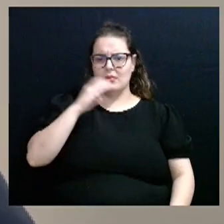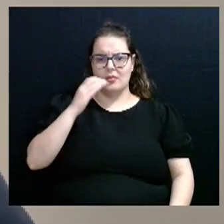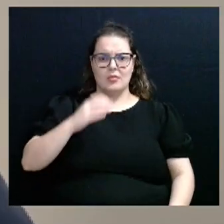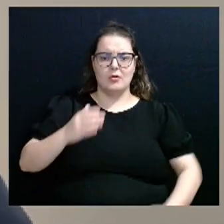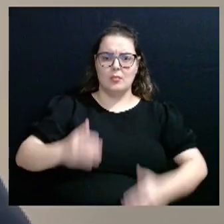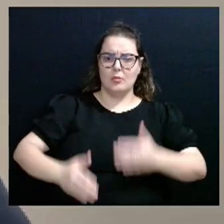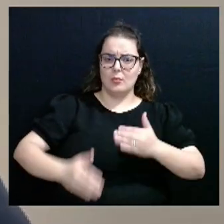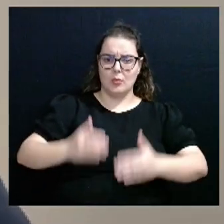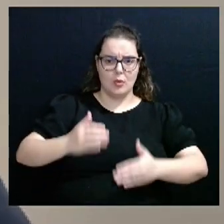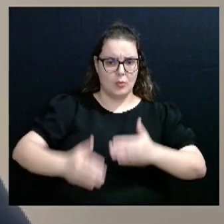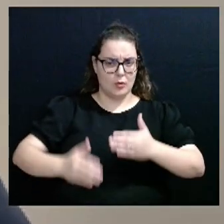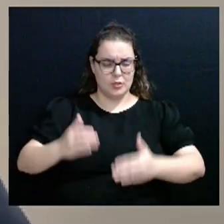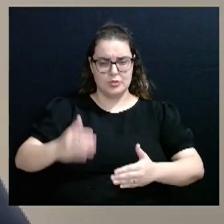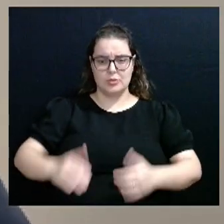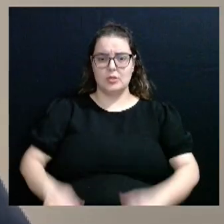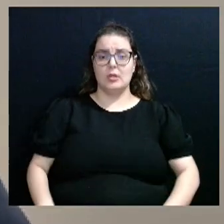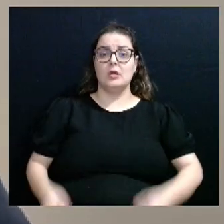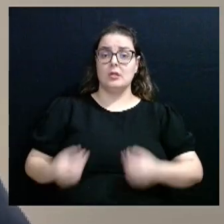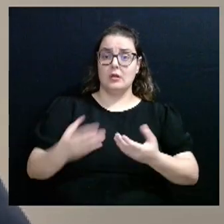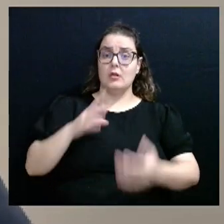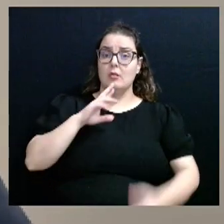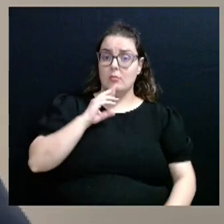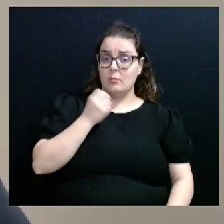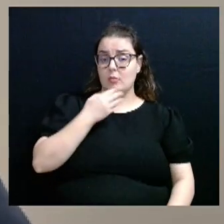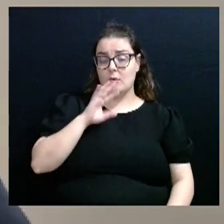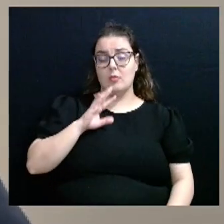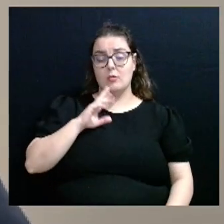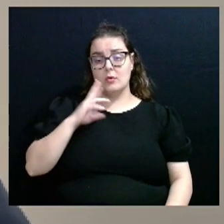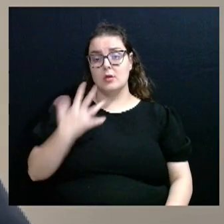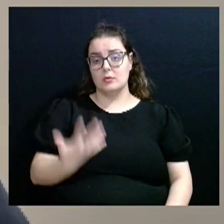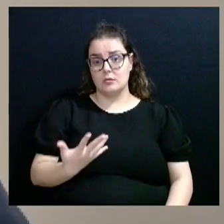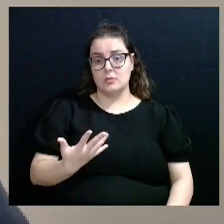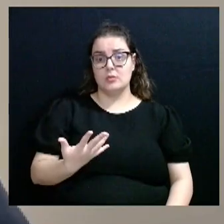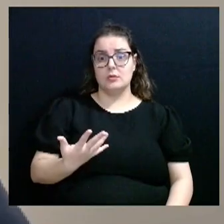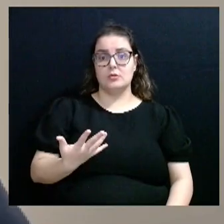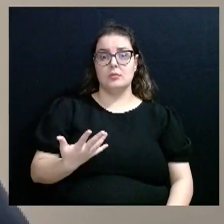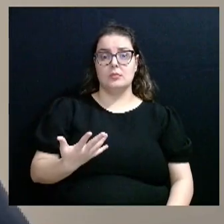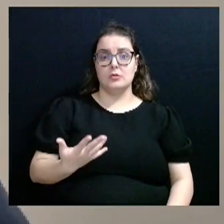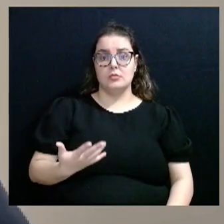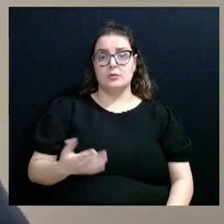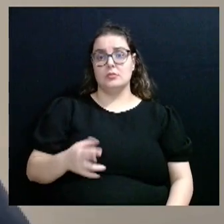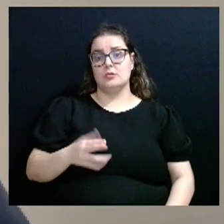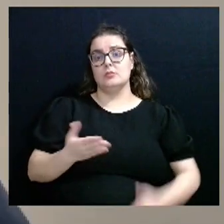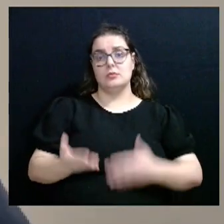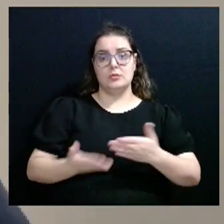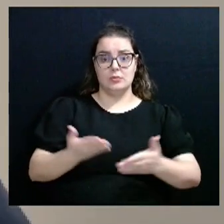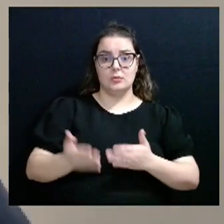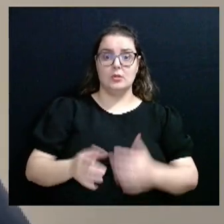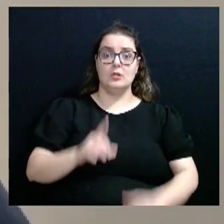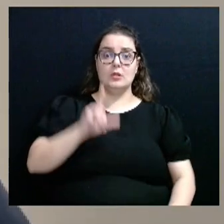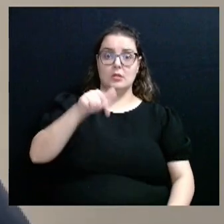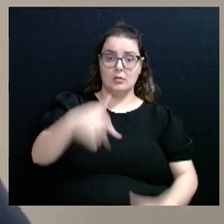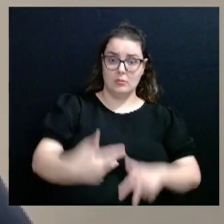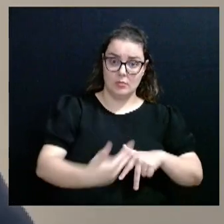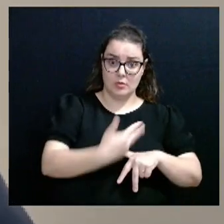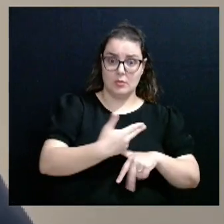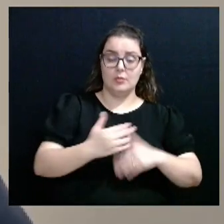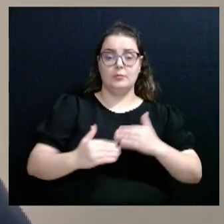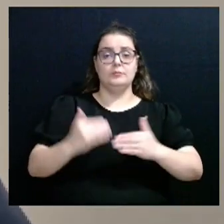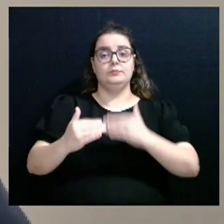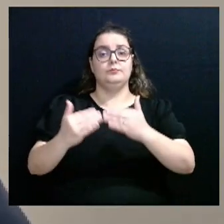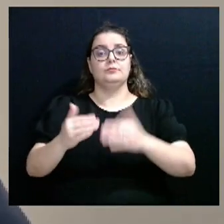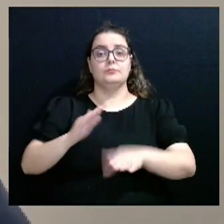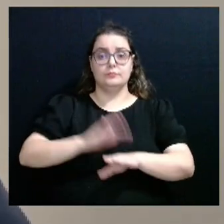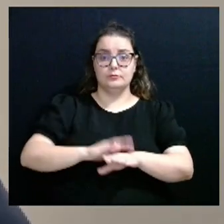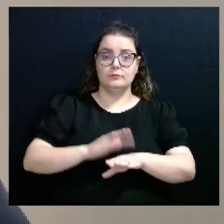trazem bons resultados de recuperação, tanto de pós-cirúrgica quanto de recuperação funcional.